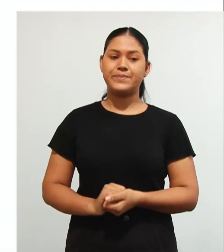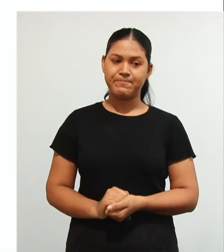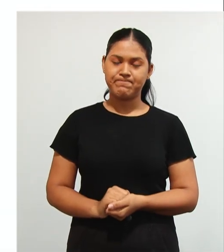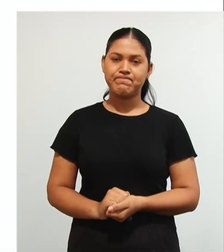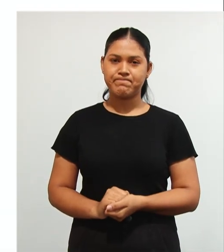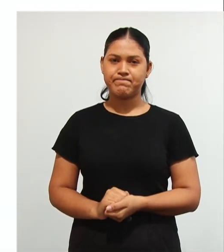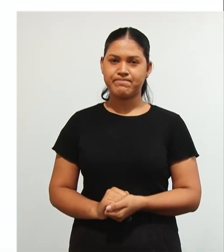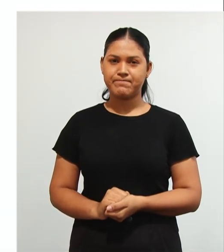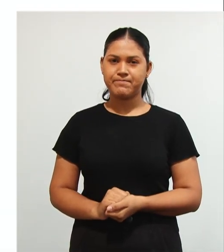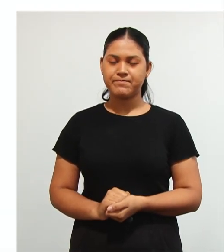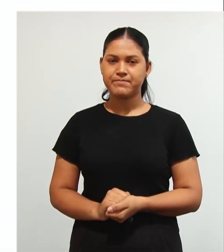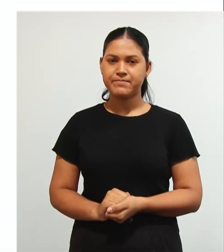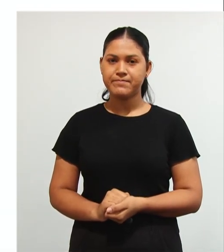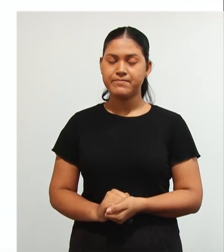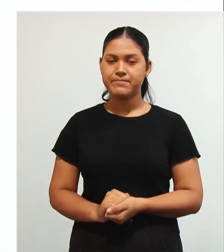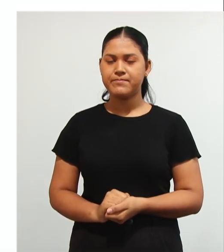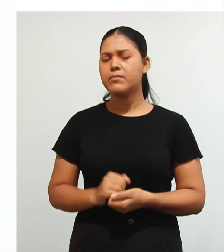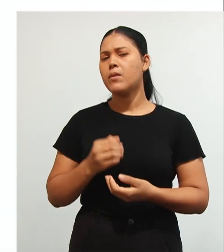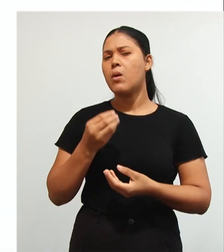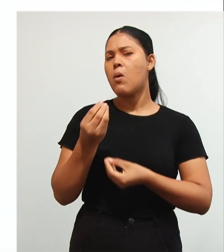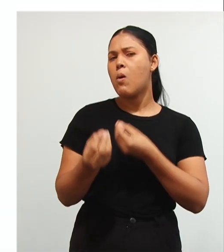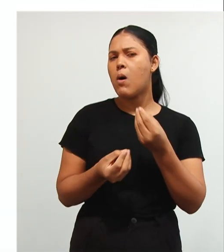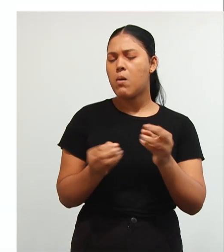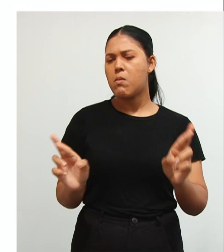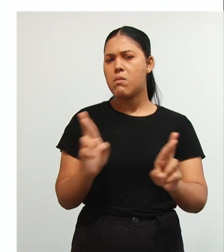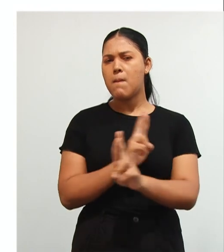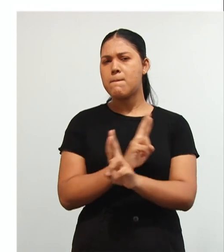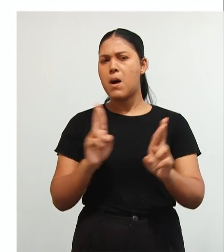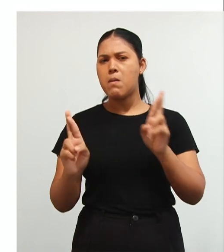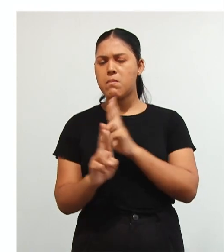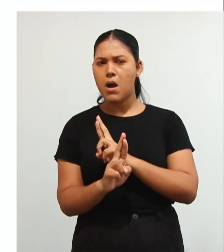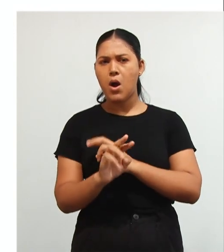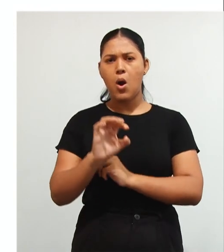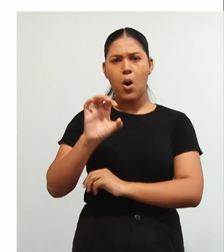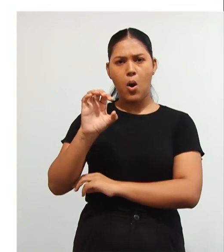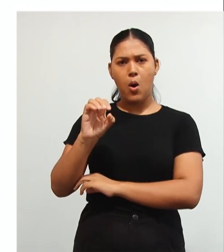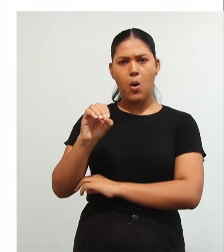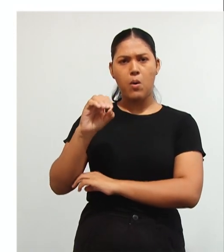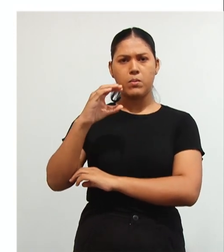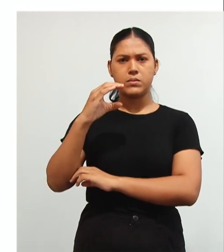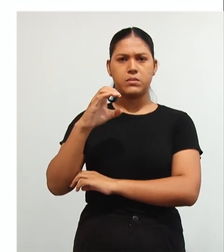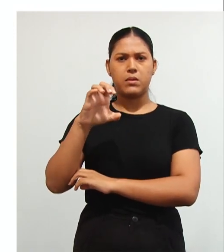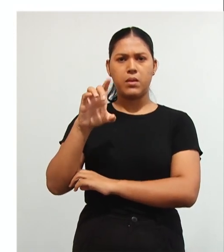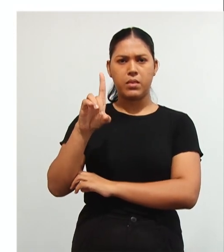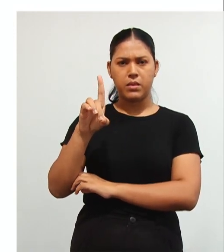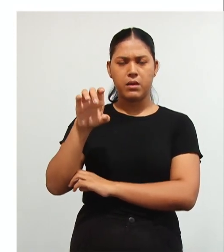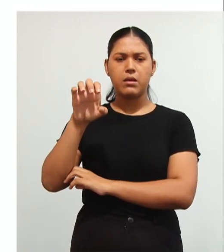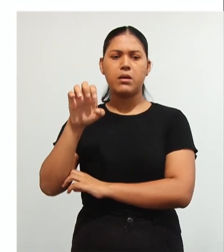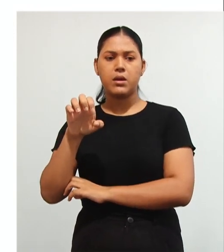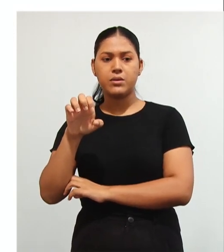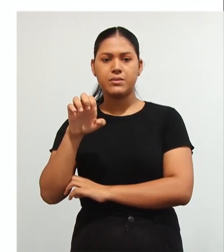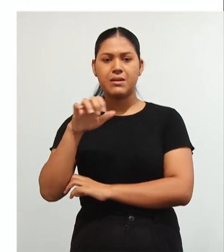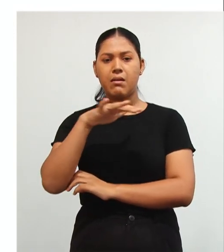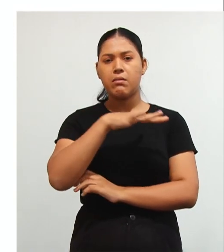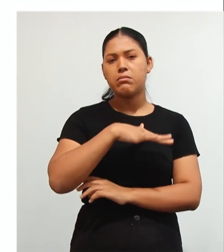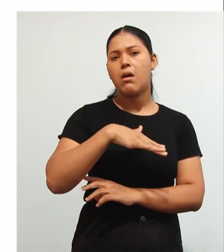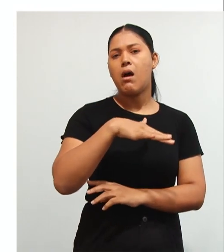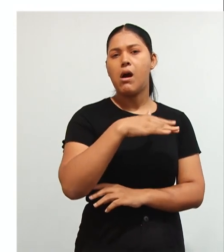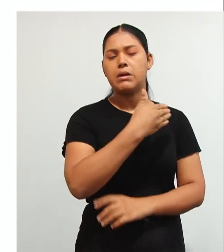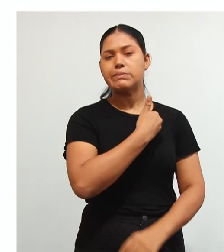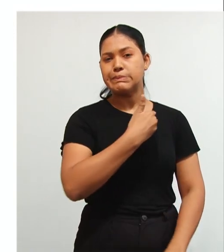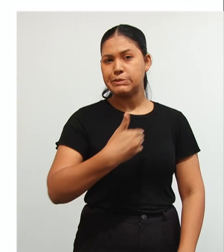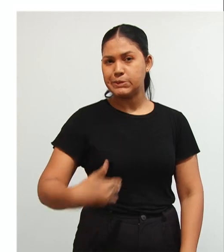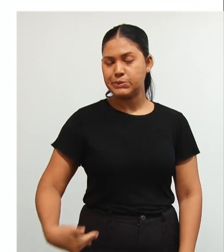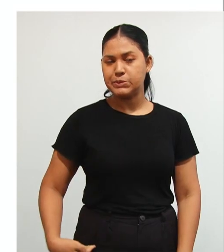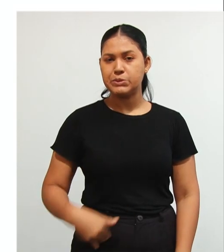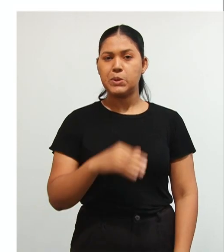Vamos falar então a relação do OCDE, o Brasil e o funcionalismo público. Se a gente vai falar de saúde, educação, segurança pública, quem